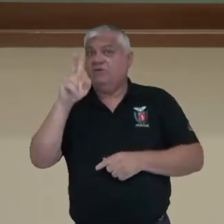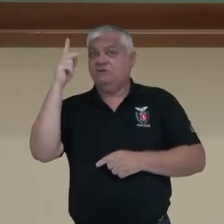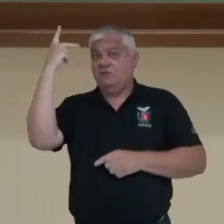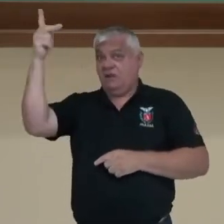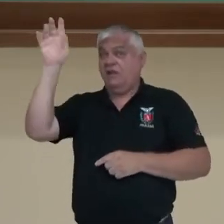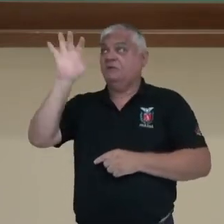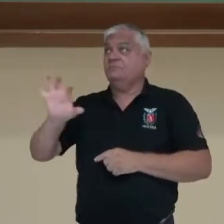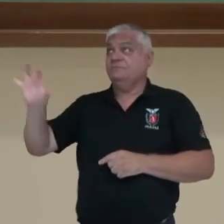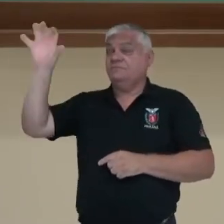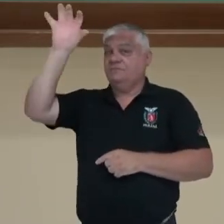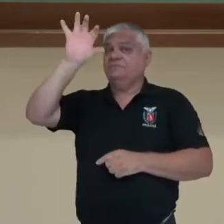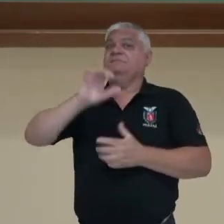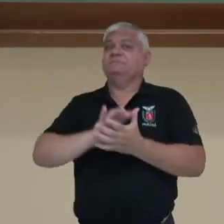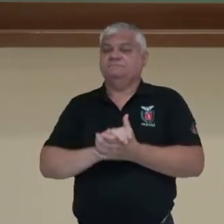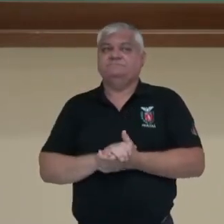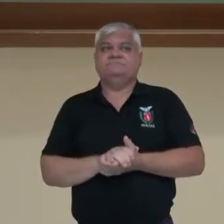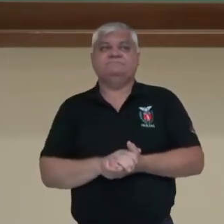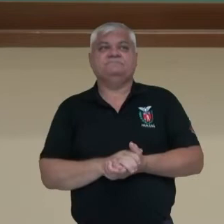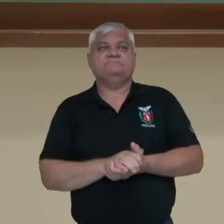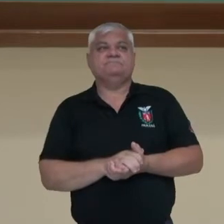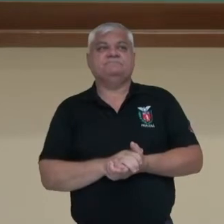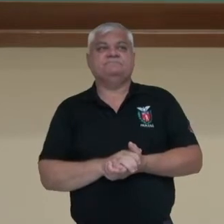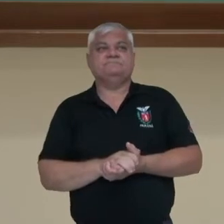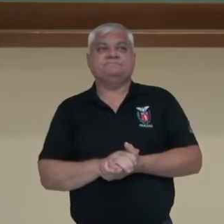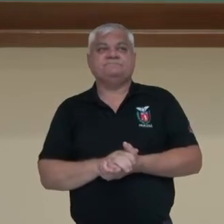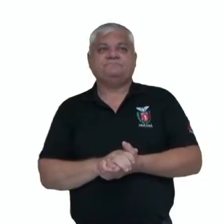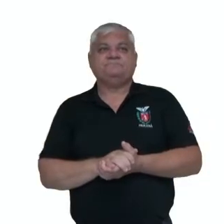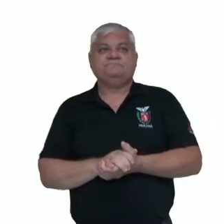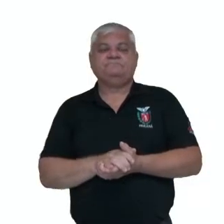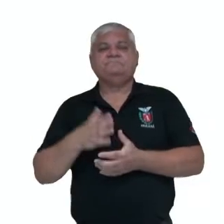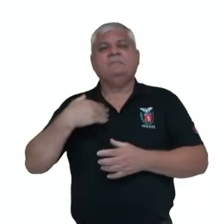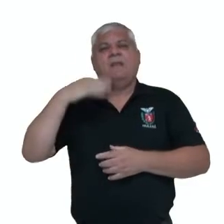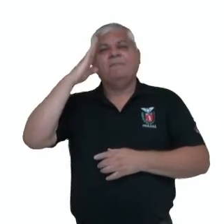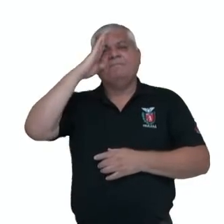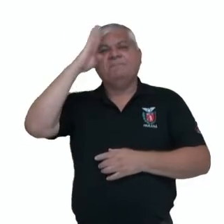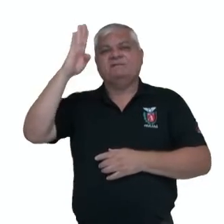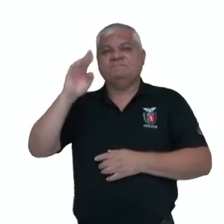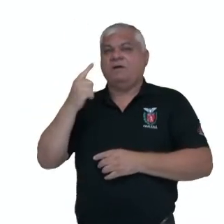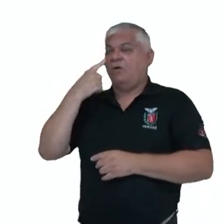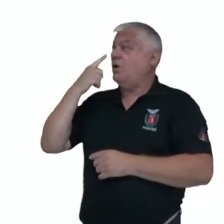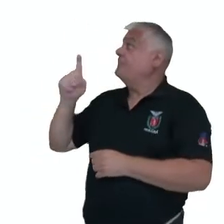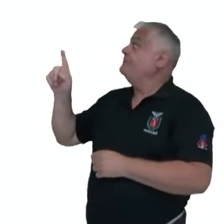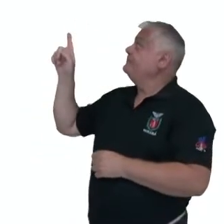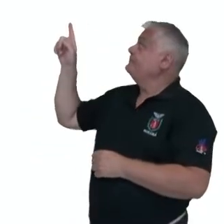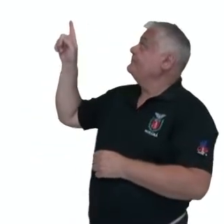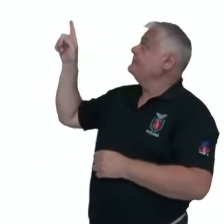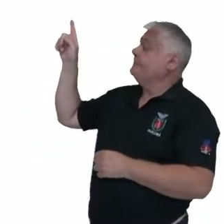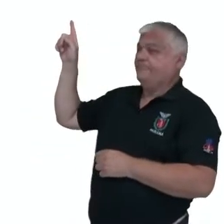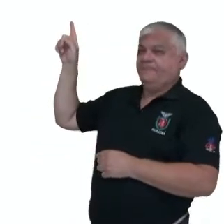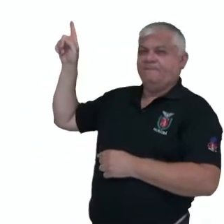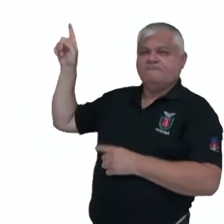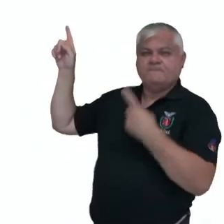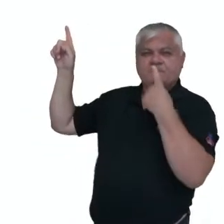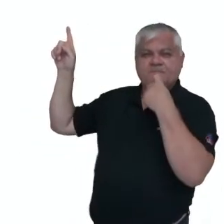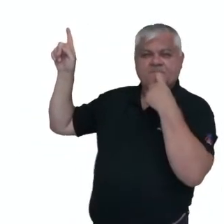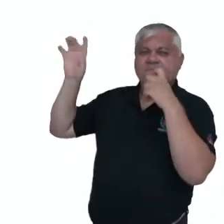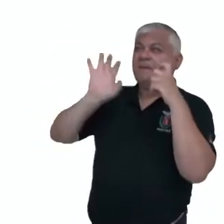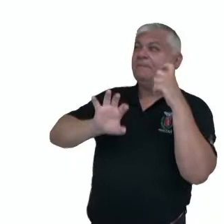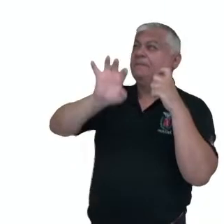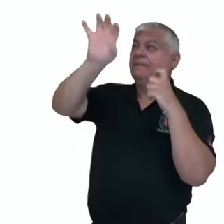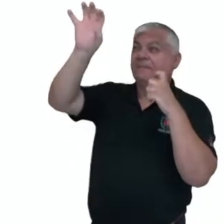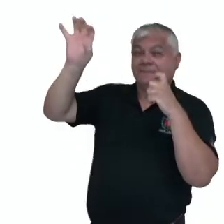etnias, antes dos portugueses. As principais feitorias ficavam nessa região, como vocês estão vendo,